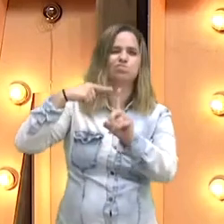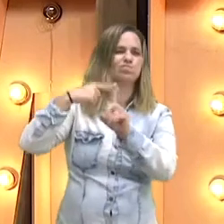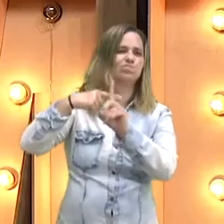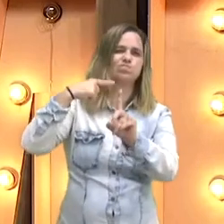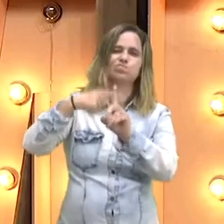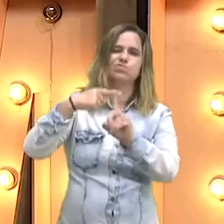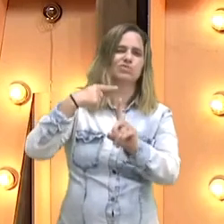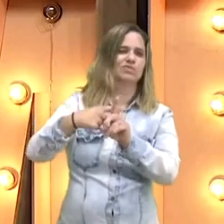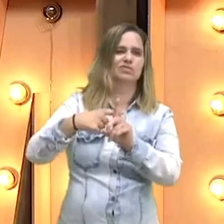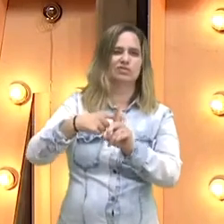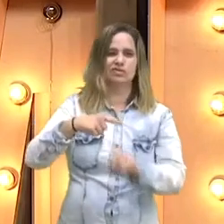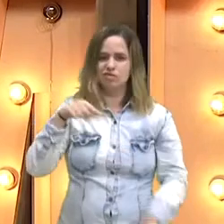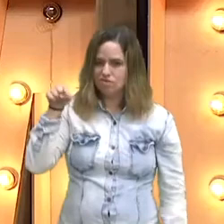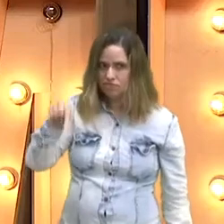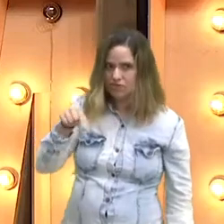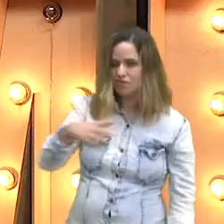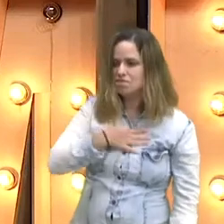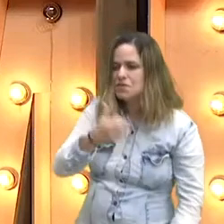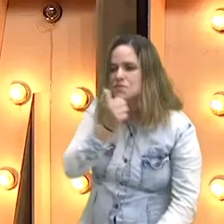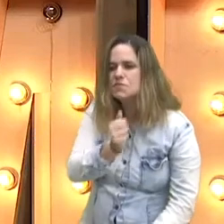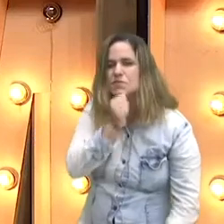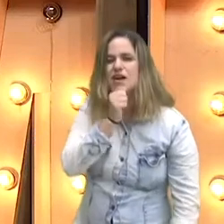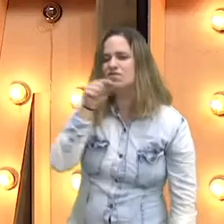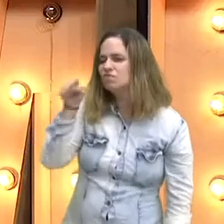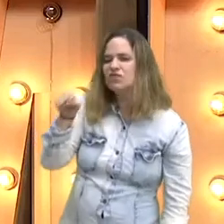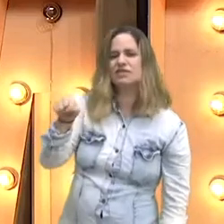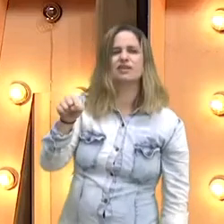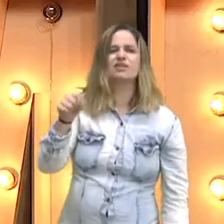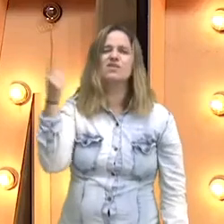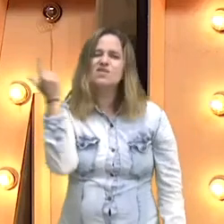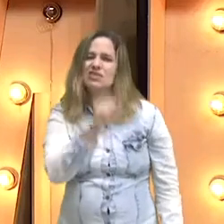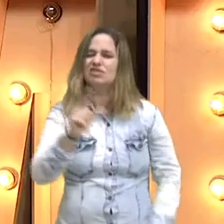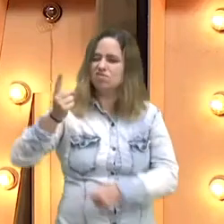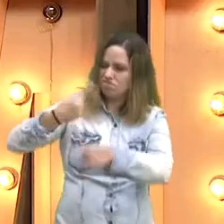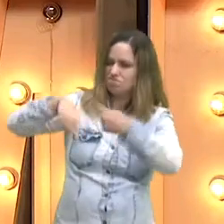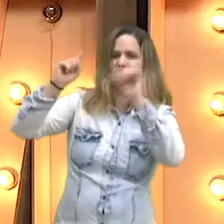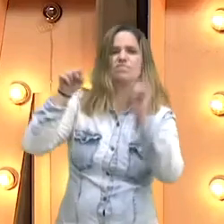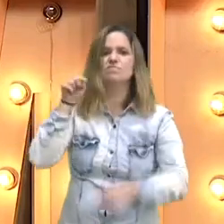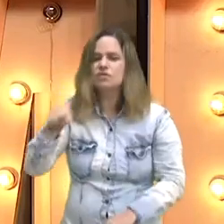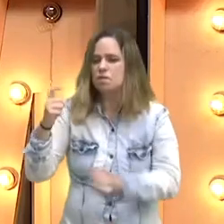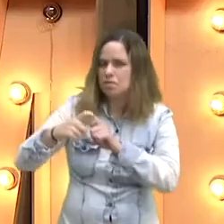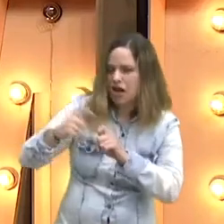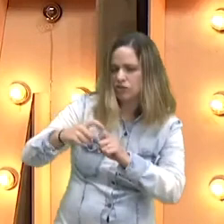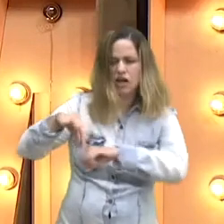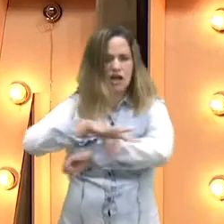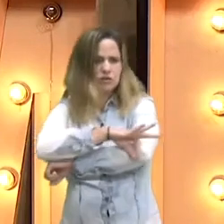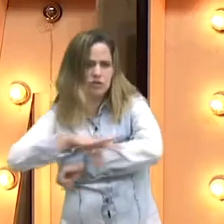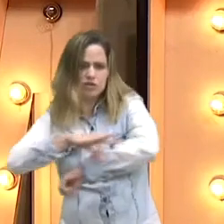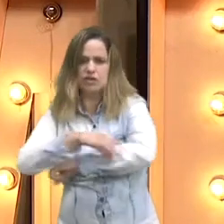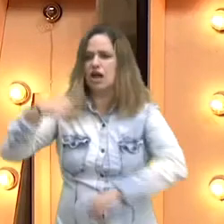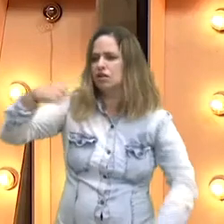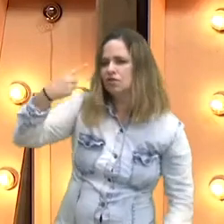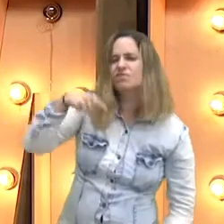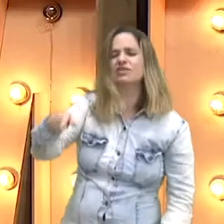gente declara: minha filha, você vai ser uma vencedora, você vai ser médica, você vai ser engenheira, advogada, professora, você vai ser uma mulher vencedora,